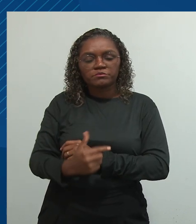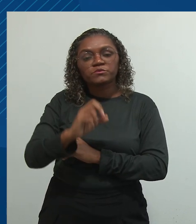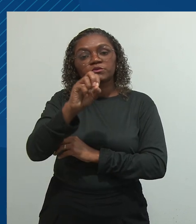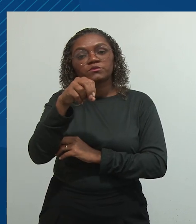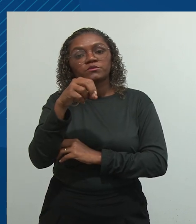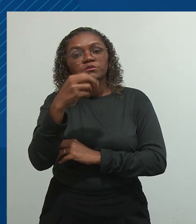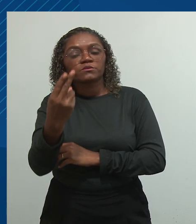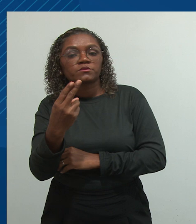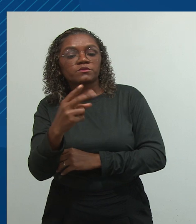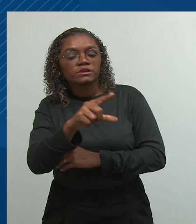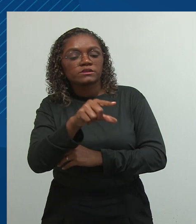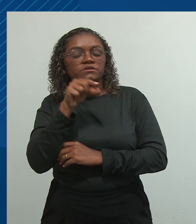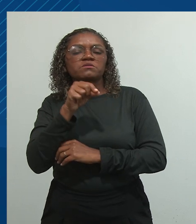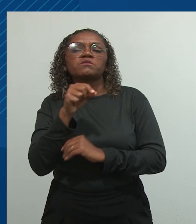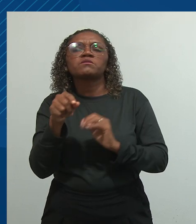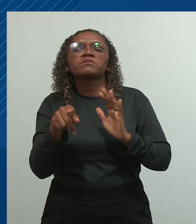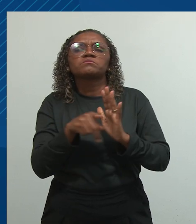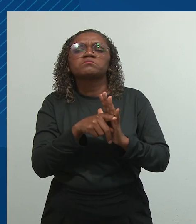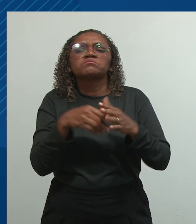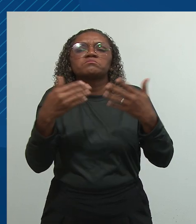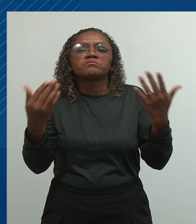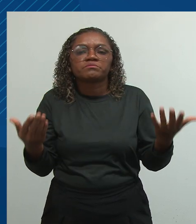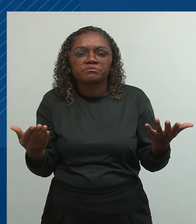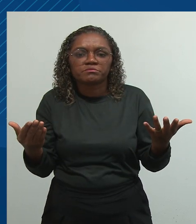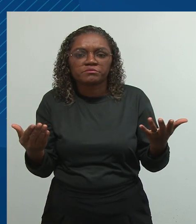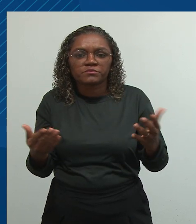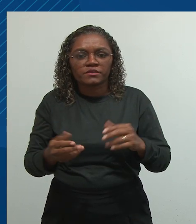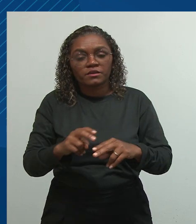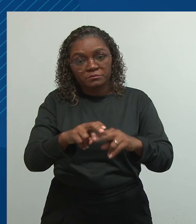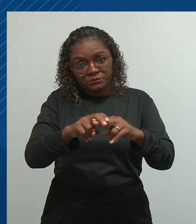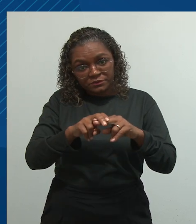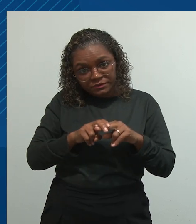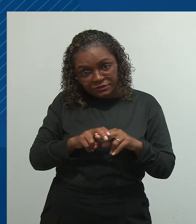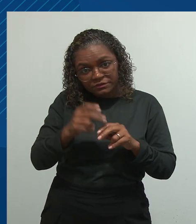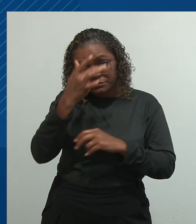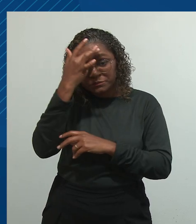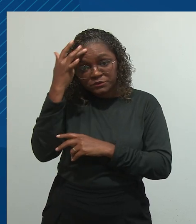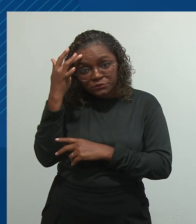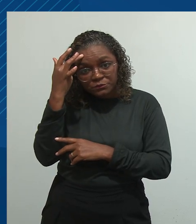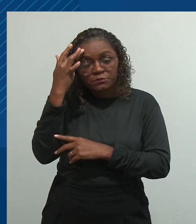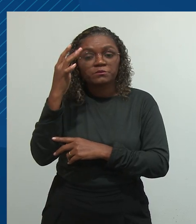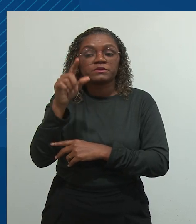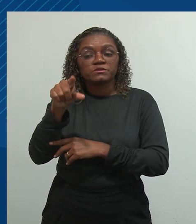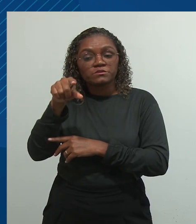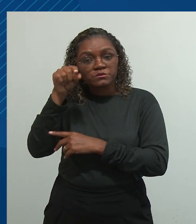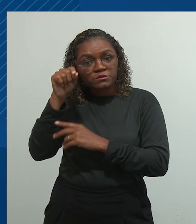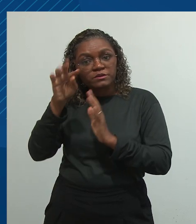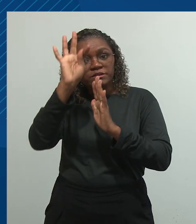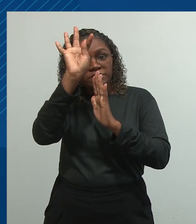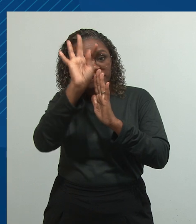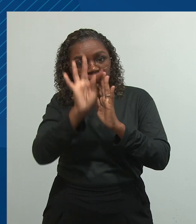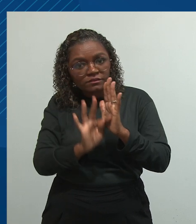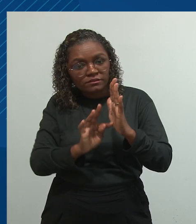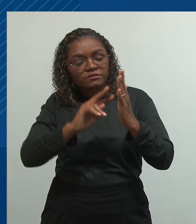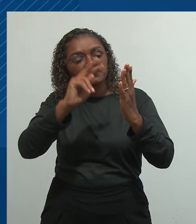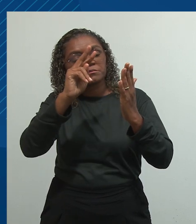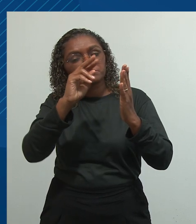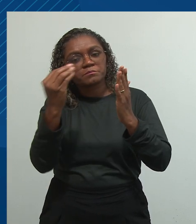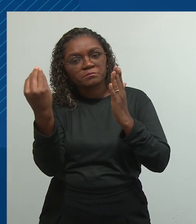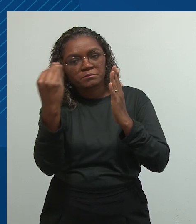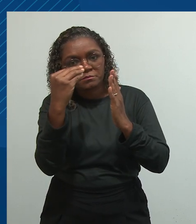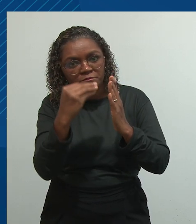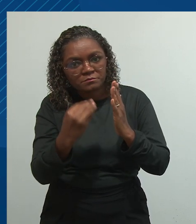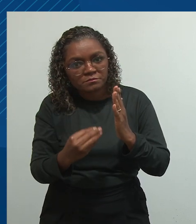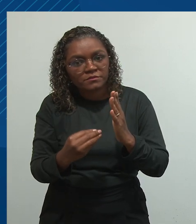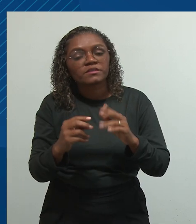essa escolha do vocabulário, né? A pessoa, quando vai escrever um texto que é descritivo, ela precisa ter cuidado com isso, sobretudo num